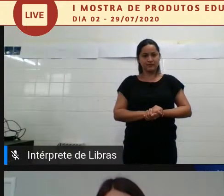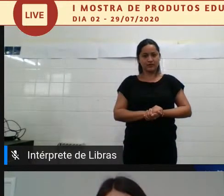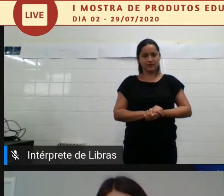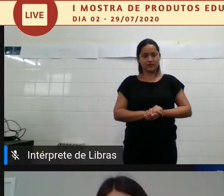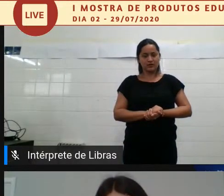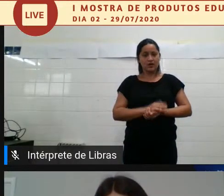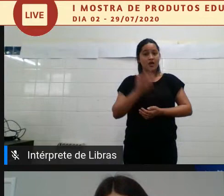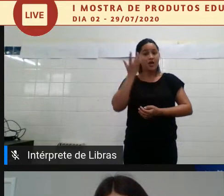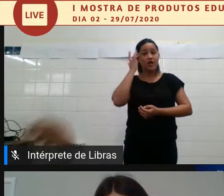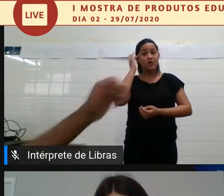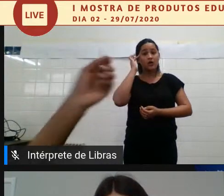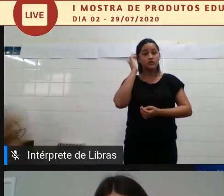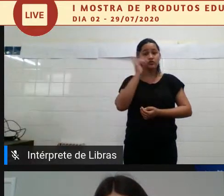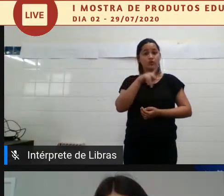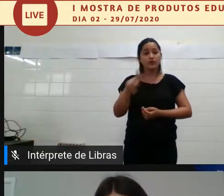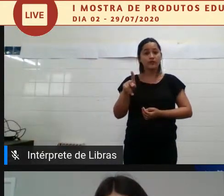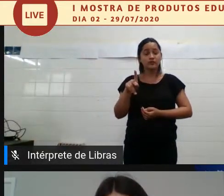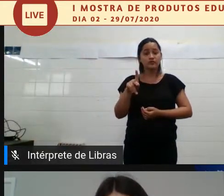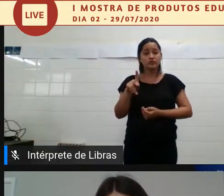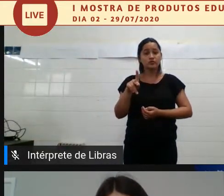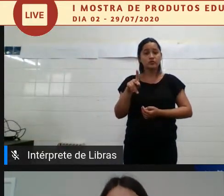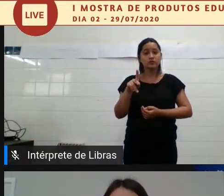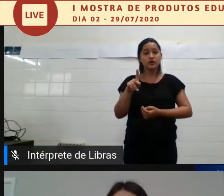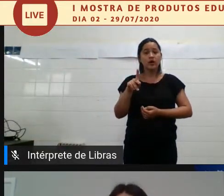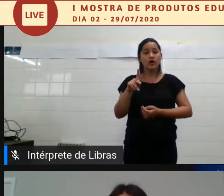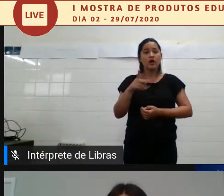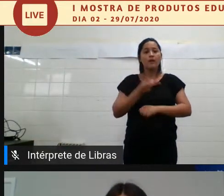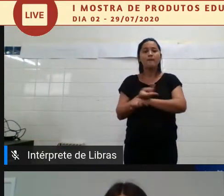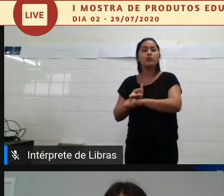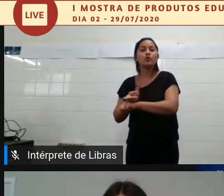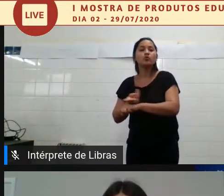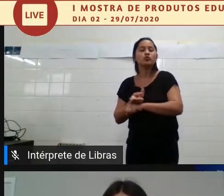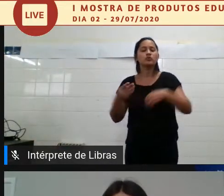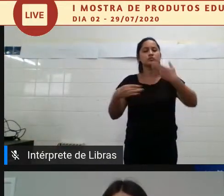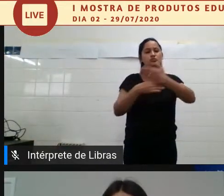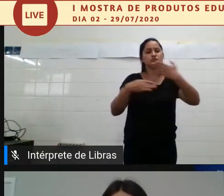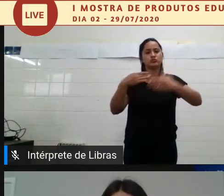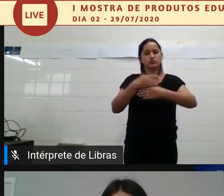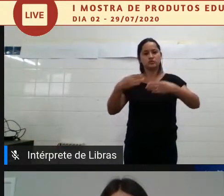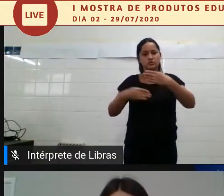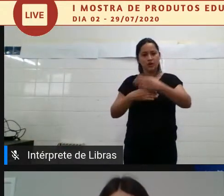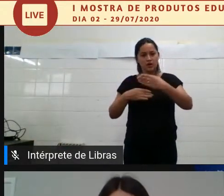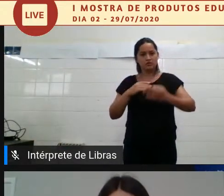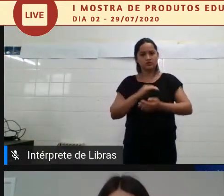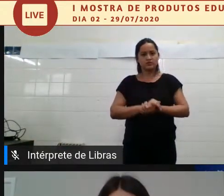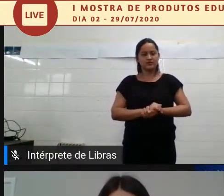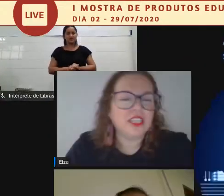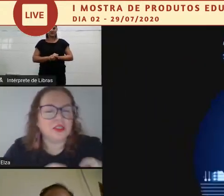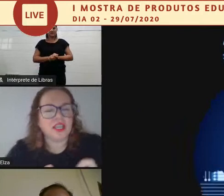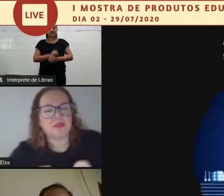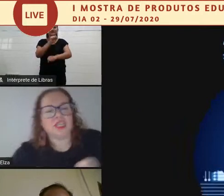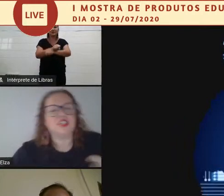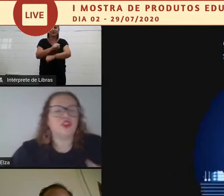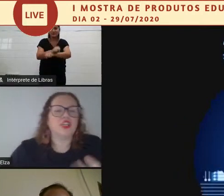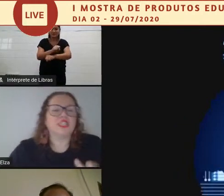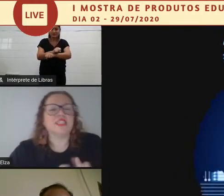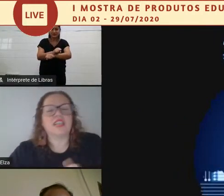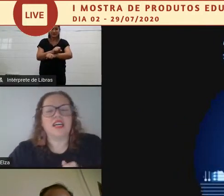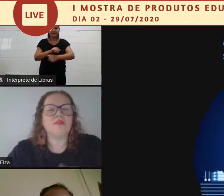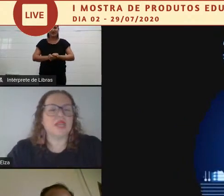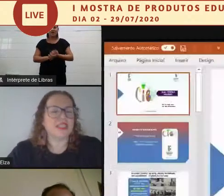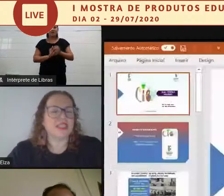Acho que o professor Luiz está procurando aqui os seus slides. Ok. Na verdade, a gente ia dar um intervalinho, né, para a